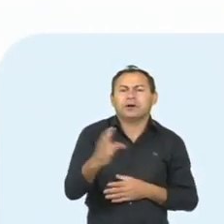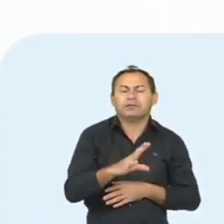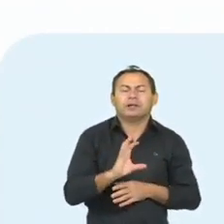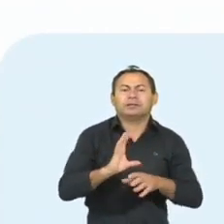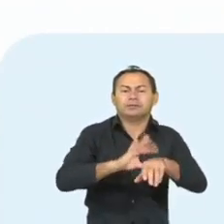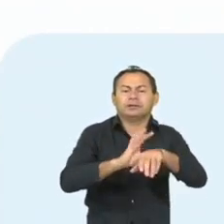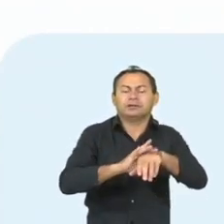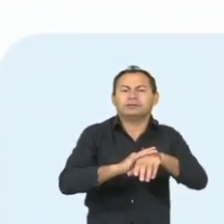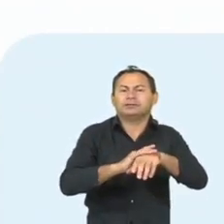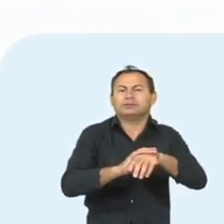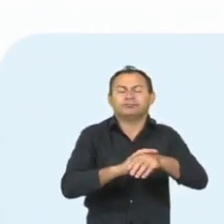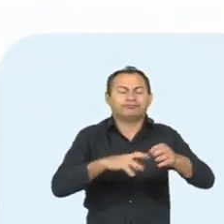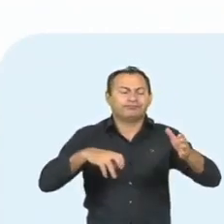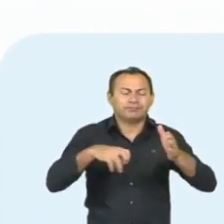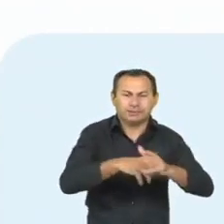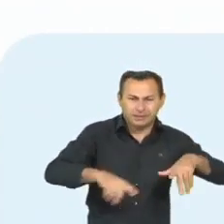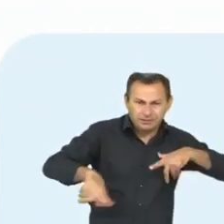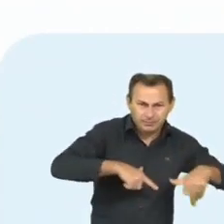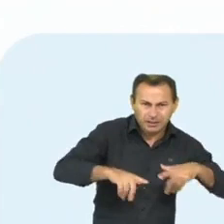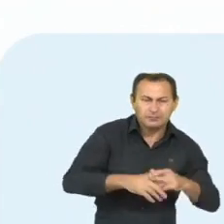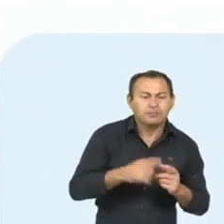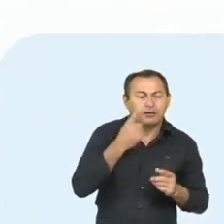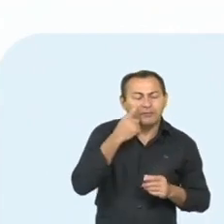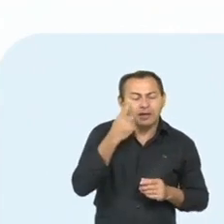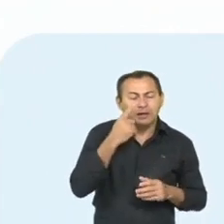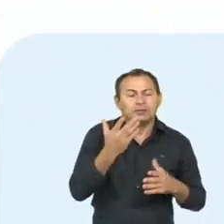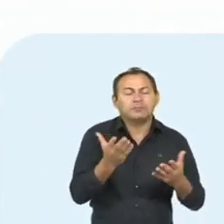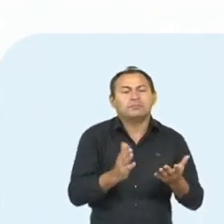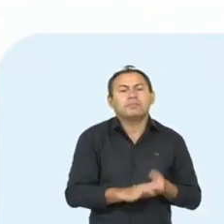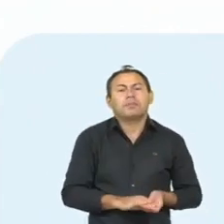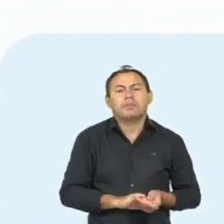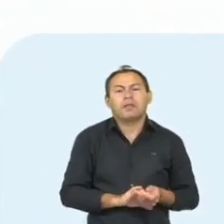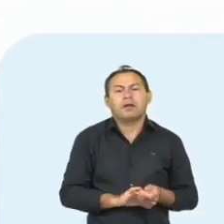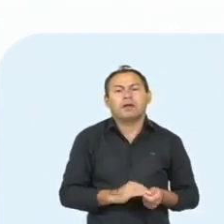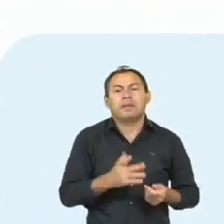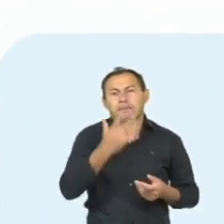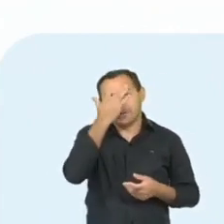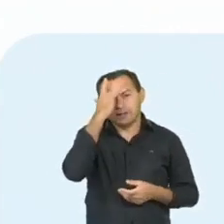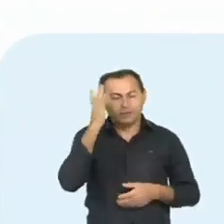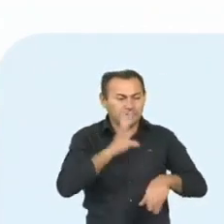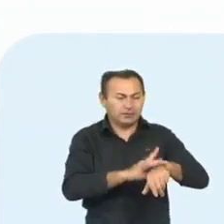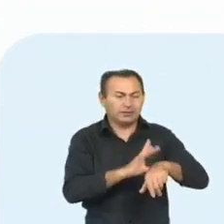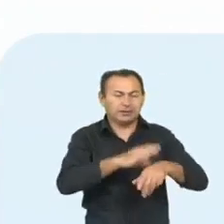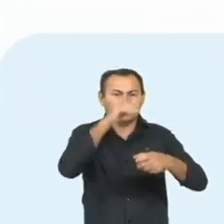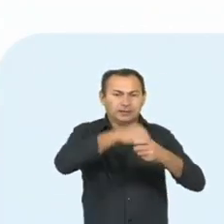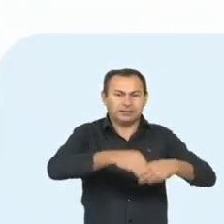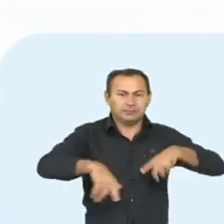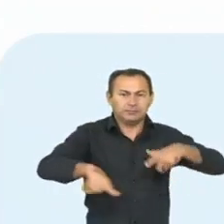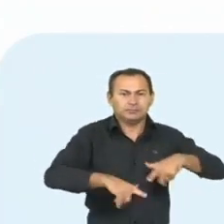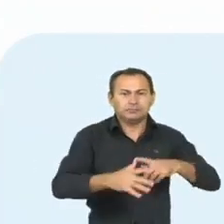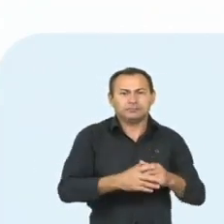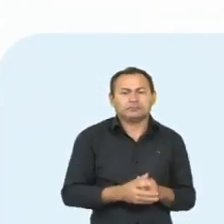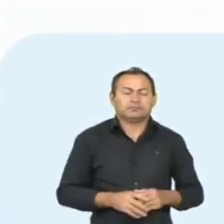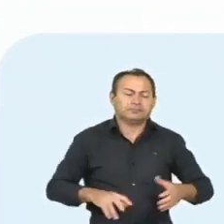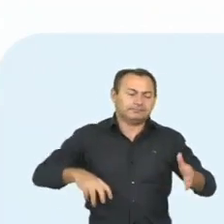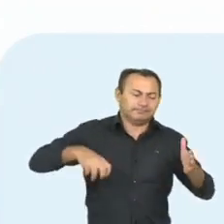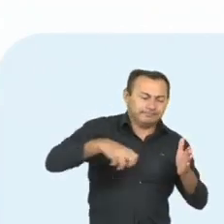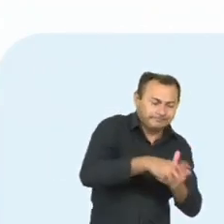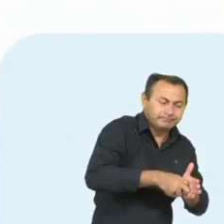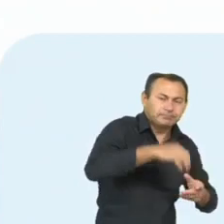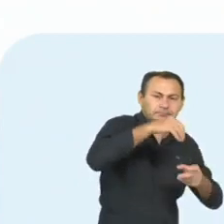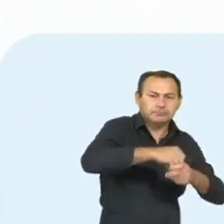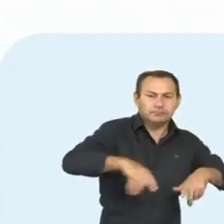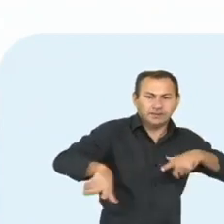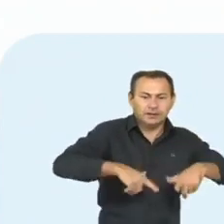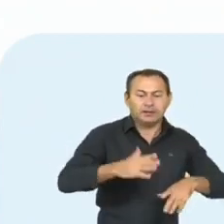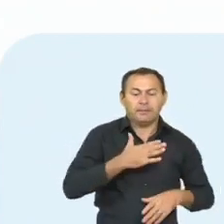de trabalho, eu tenho que verificar, né? Então, pessoas que ficaram doentes dentro do trabalho ou que sofreram acidentes dentro do trabalho.